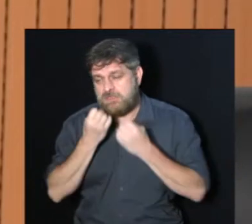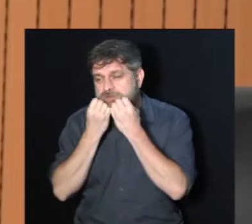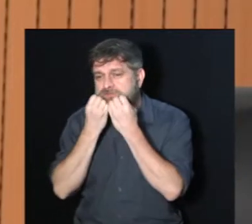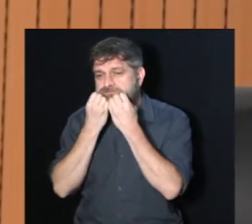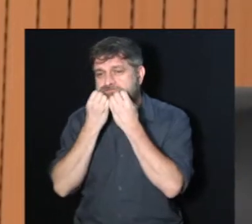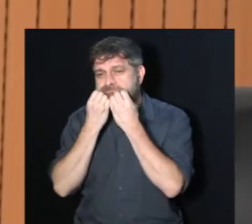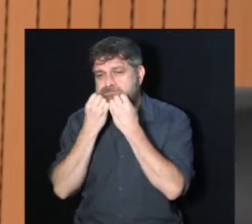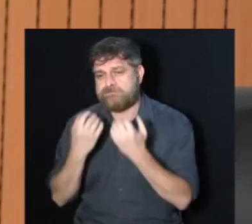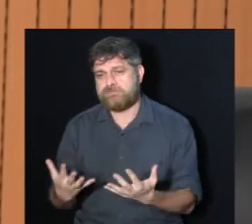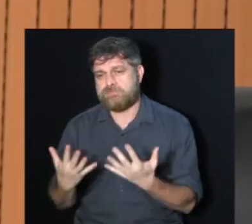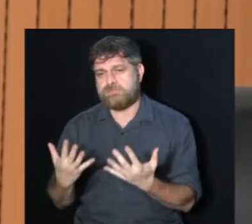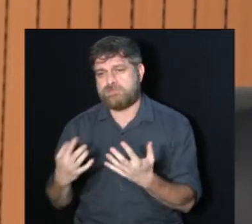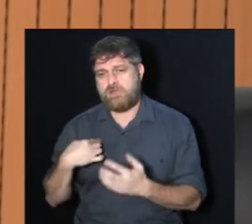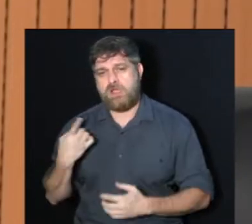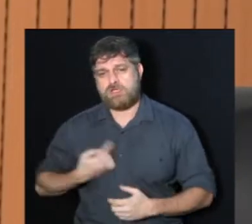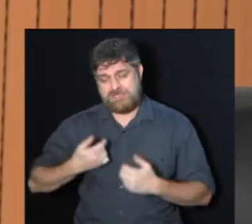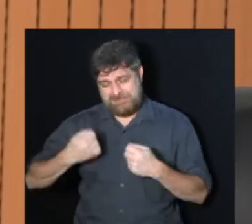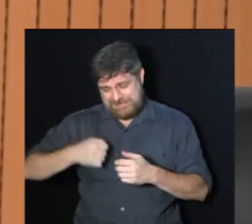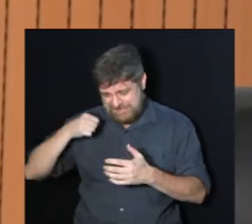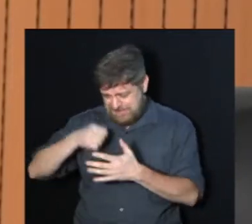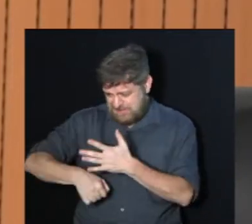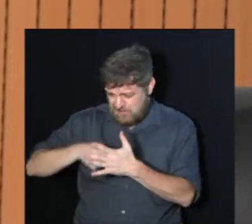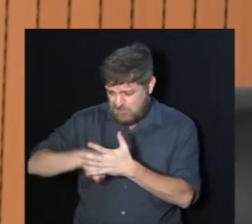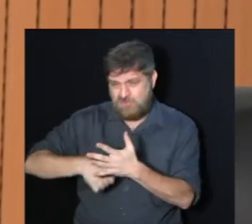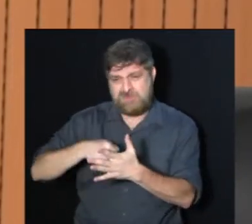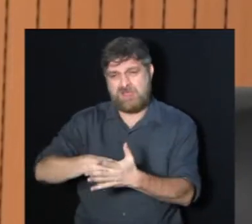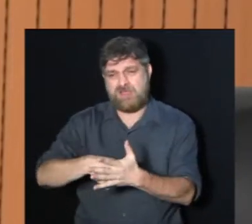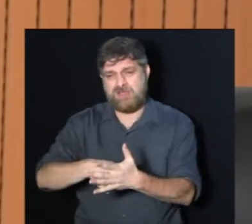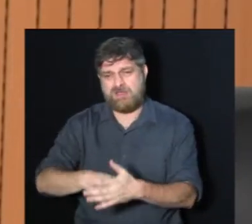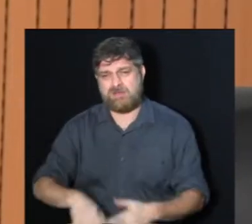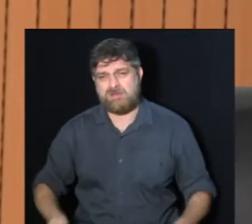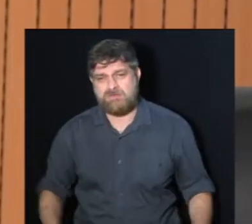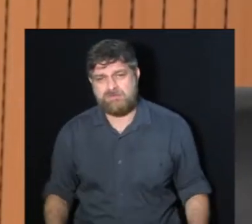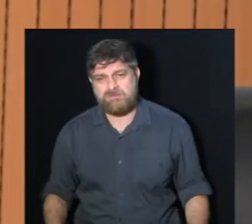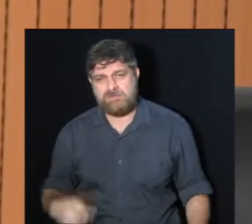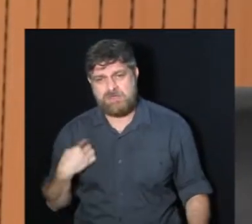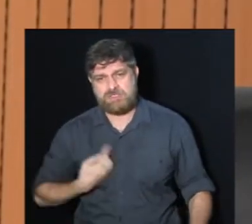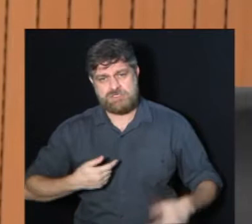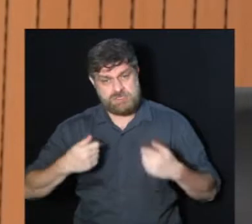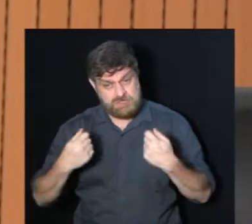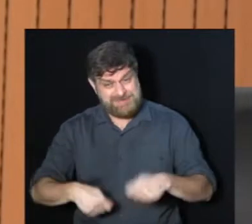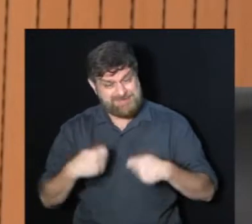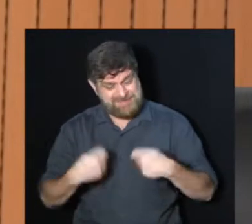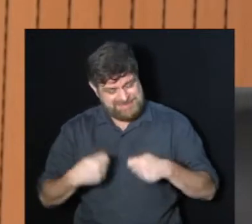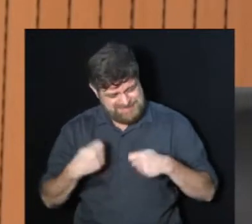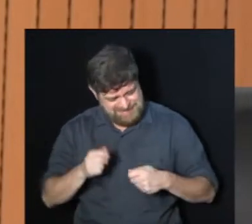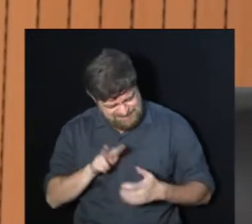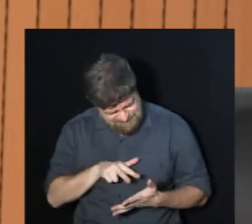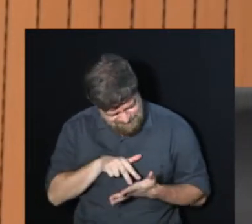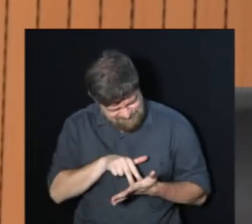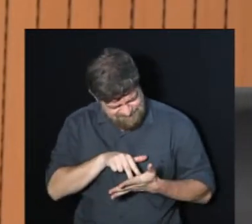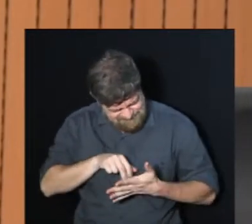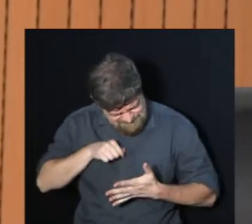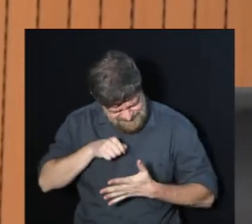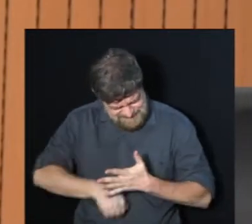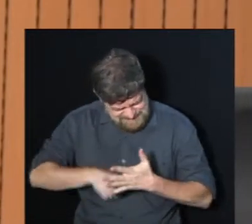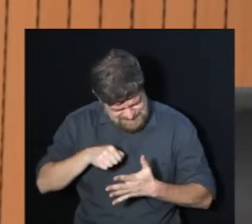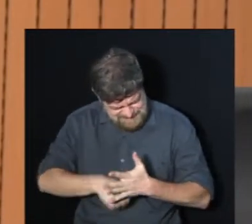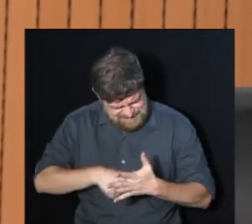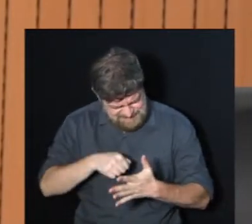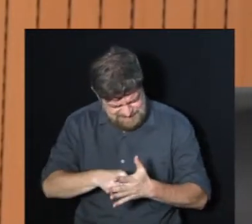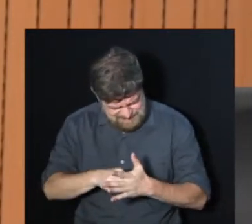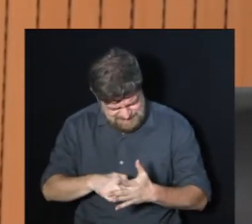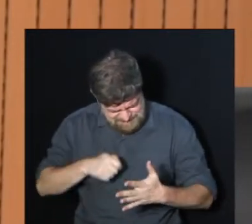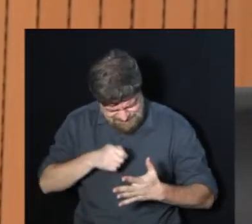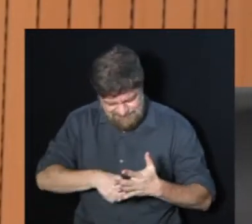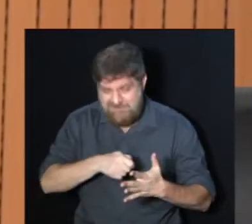vocês, que a gente precisa lutar. A gente precisa lutar para que mais nenhum